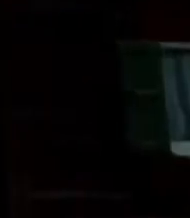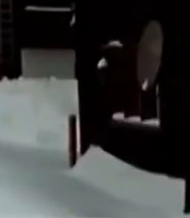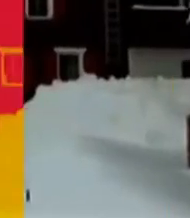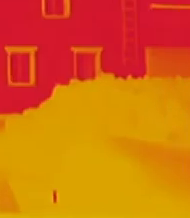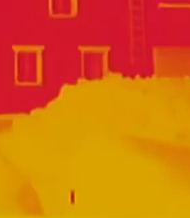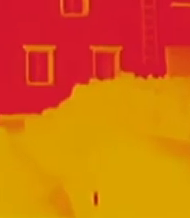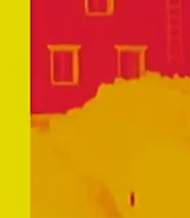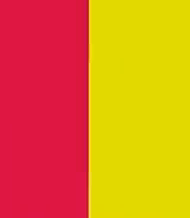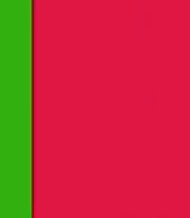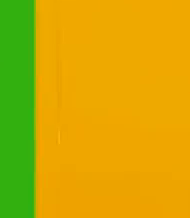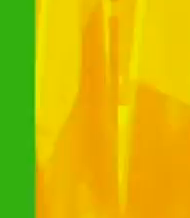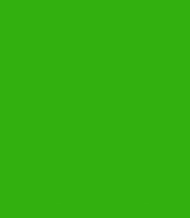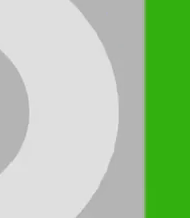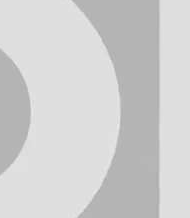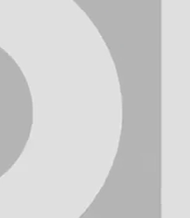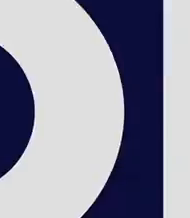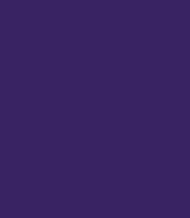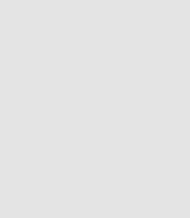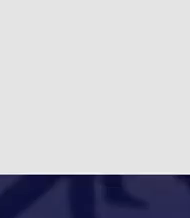Música